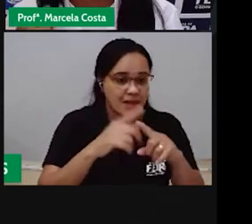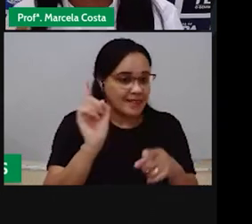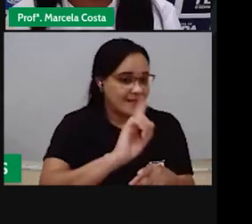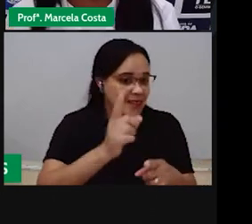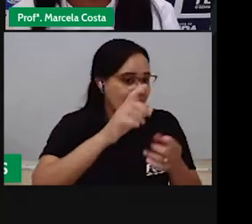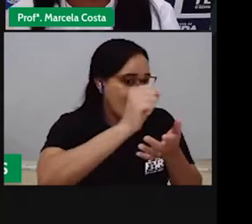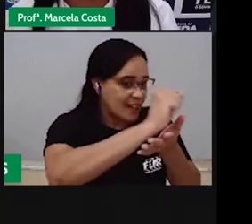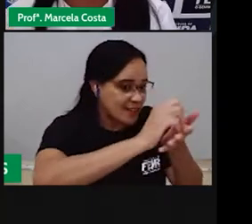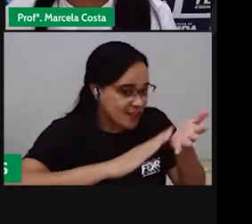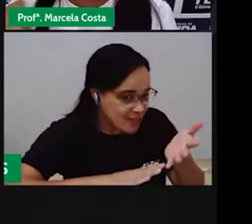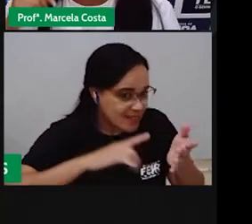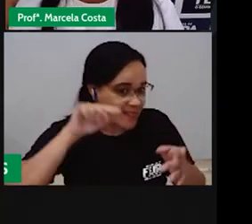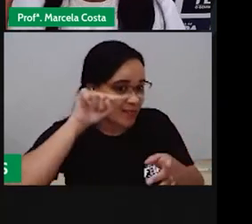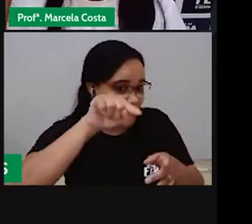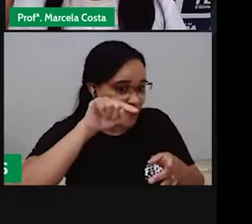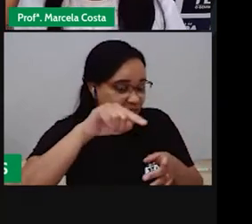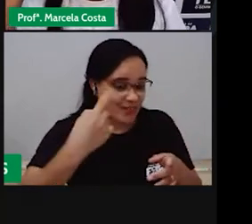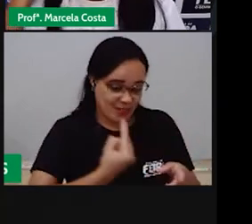casa e continuar aprendendo.